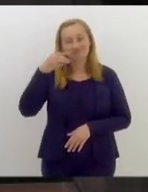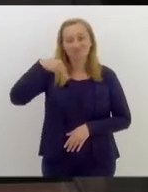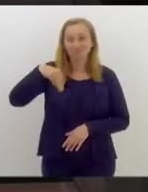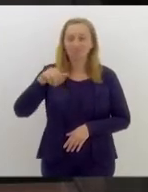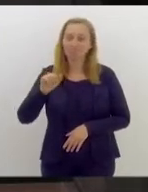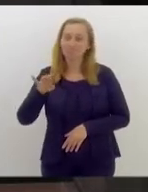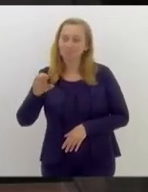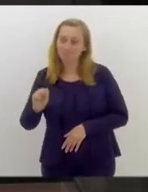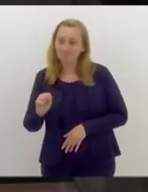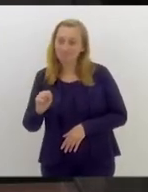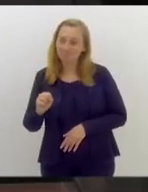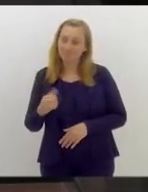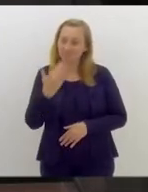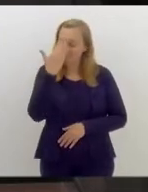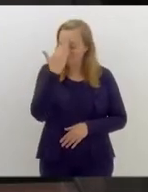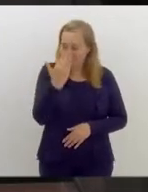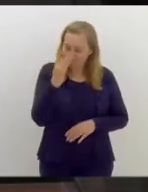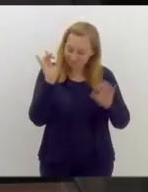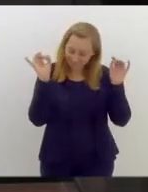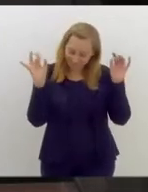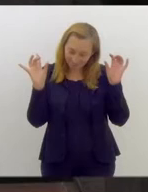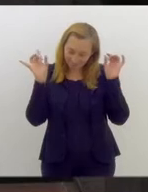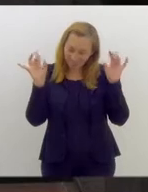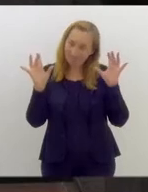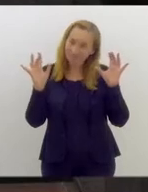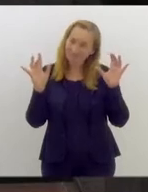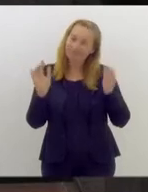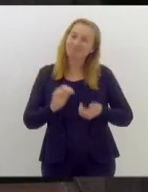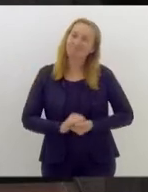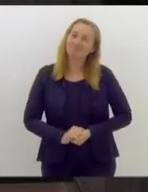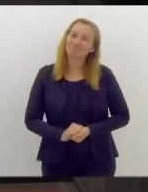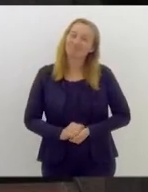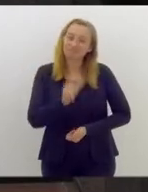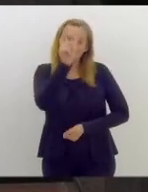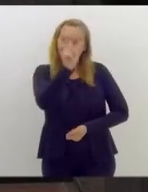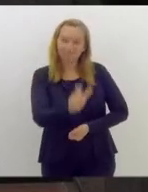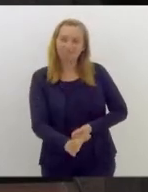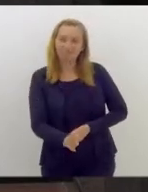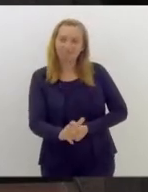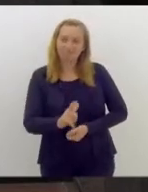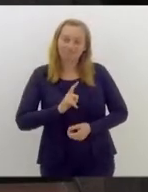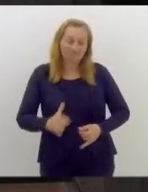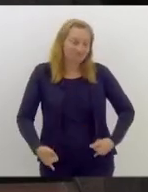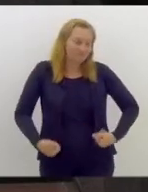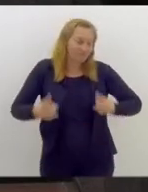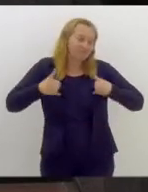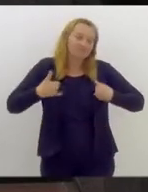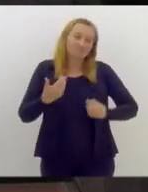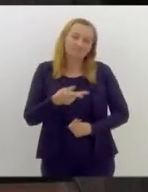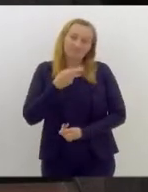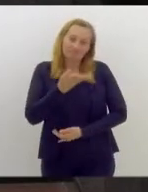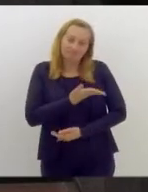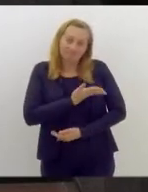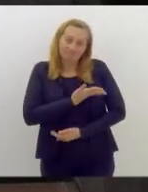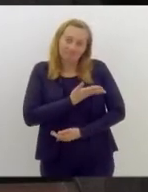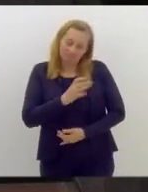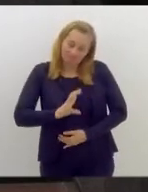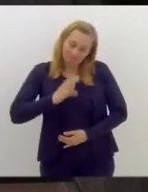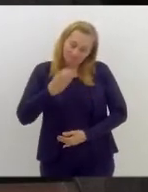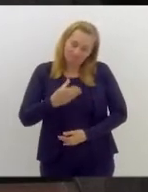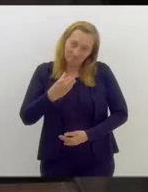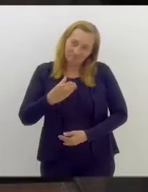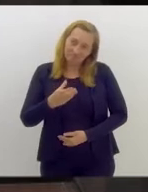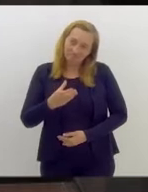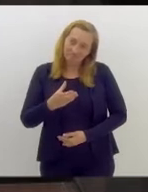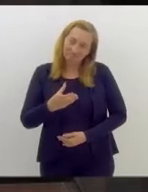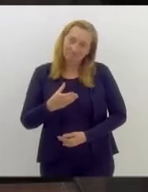Abraão, um agradecimento muito especial. A uma pessoa que eu tenho a honra de chamar de amigo, que com sua coragem,